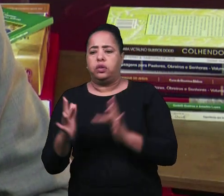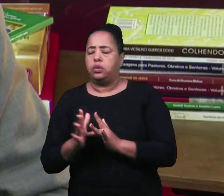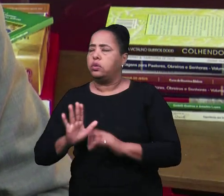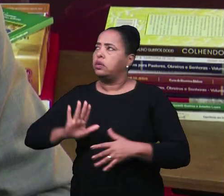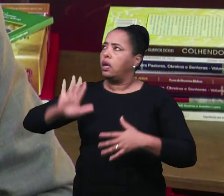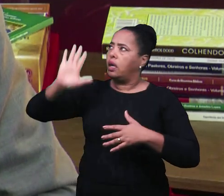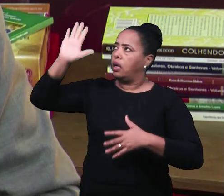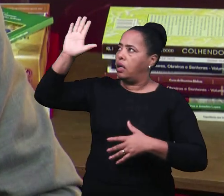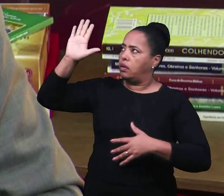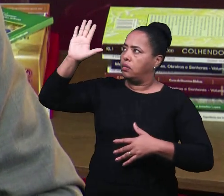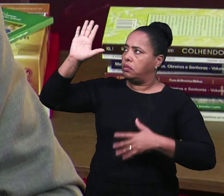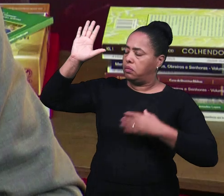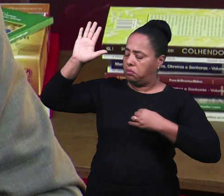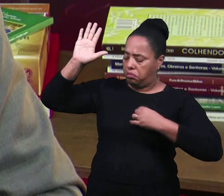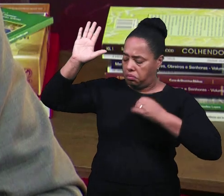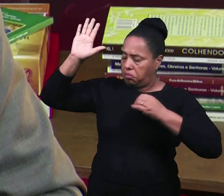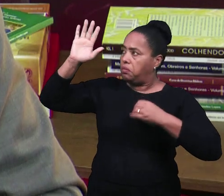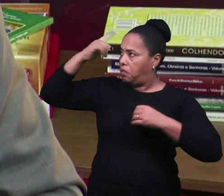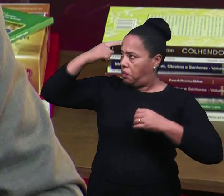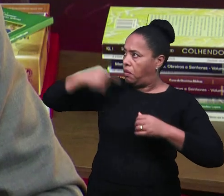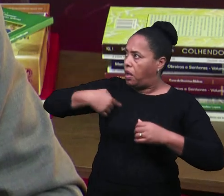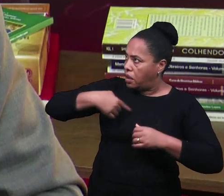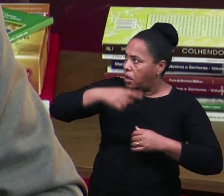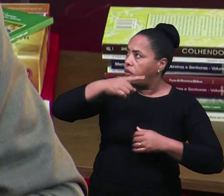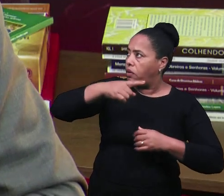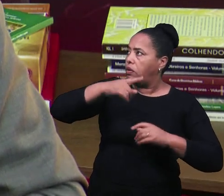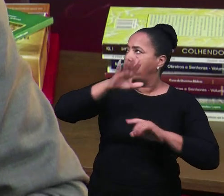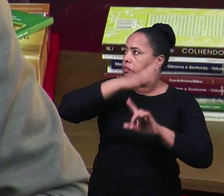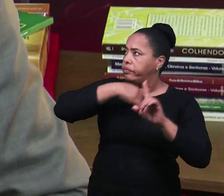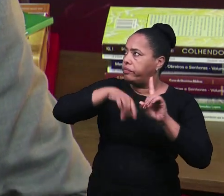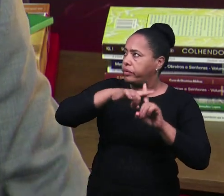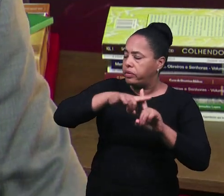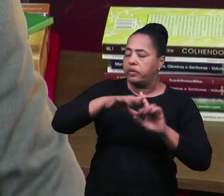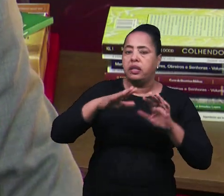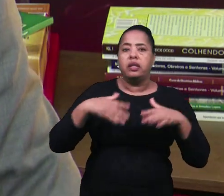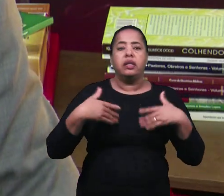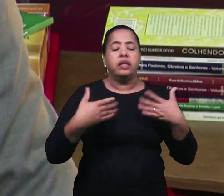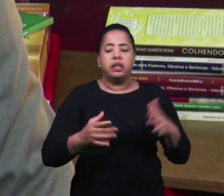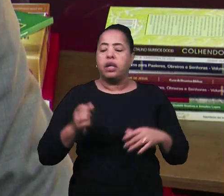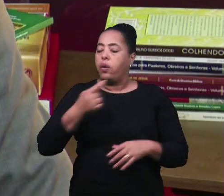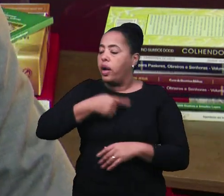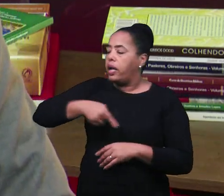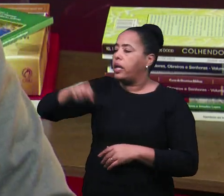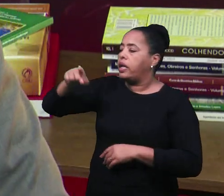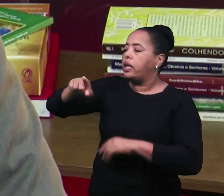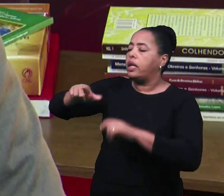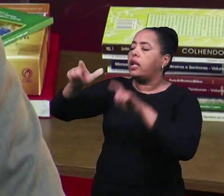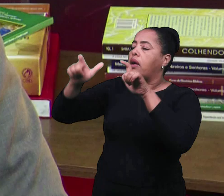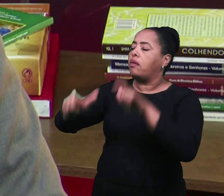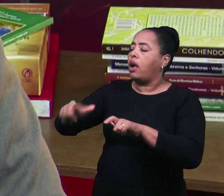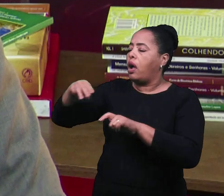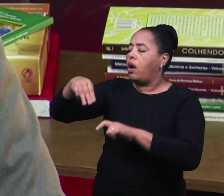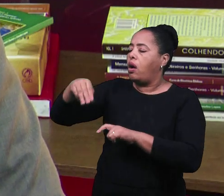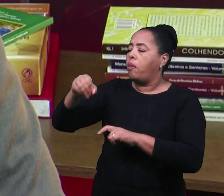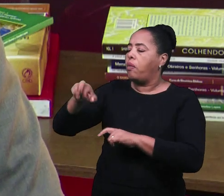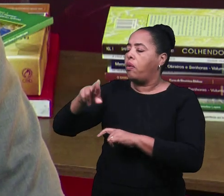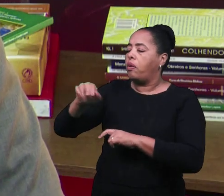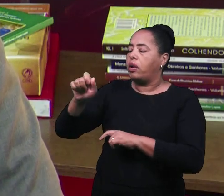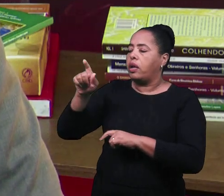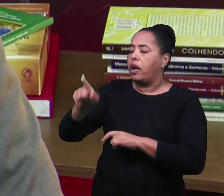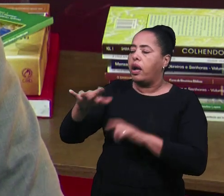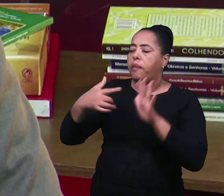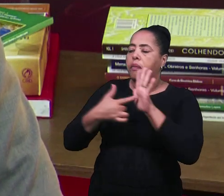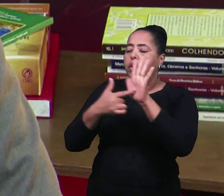isso, eis-me aqui, envia-me a mim. Sim. Então, o ir à terra de Moriá, profeticamente mostrando que o Filho